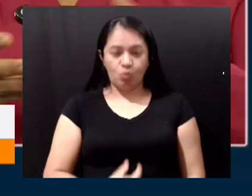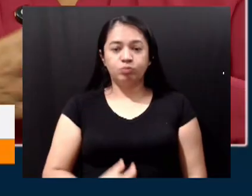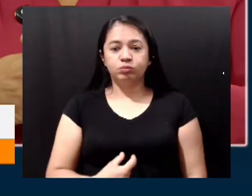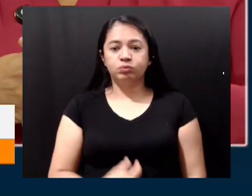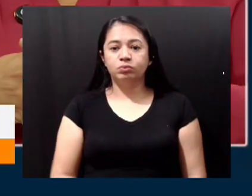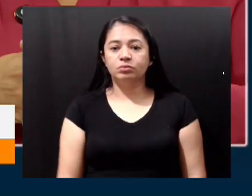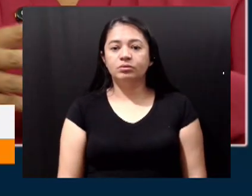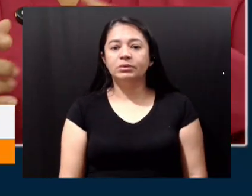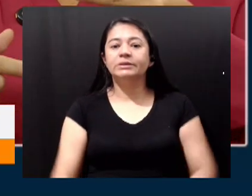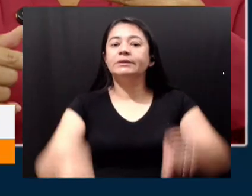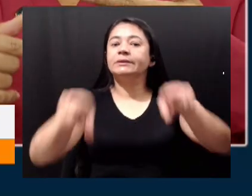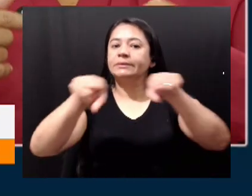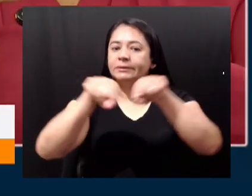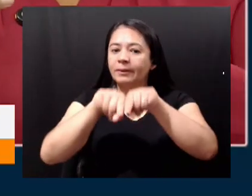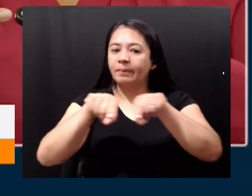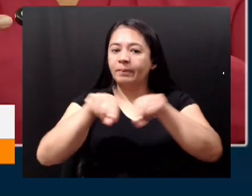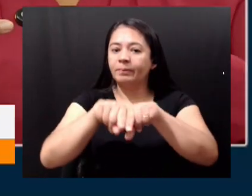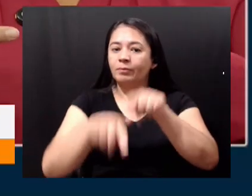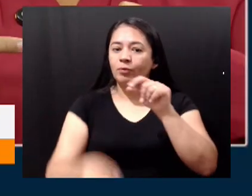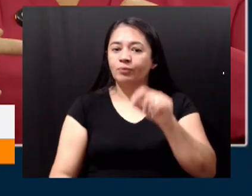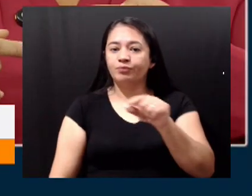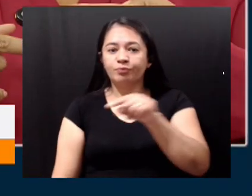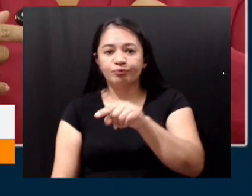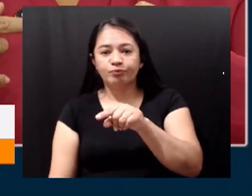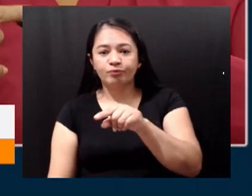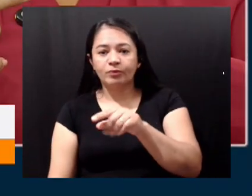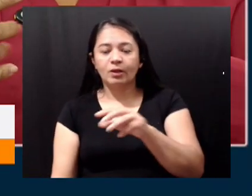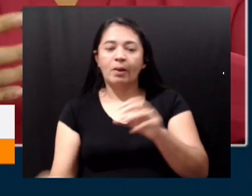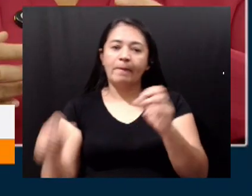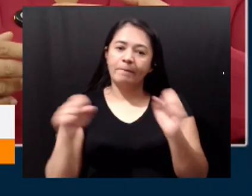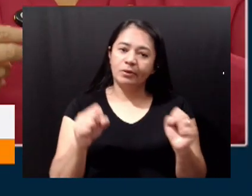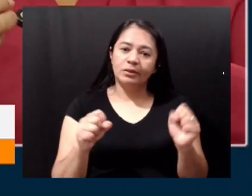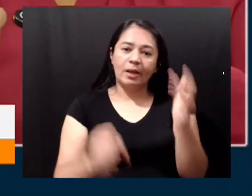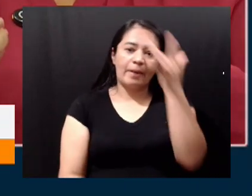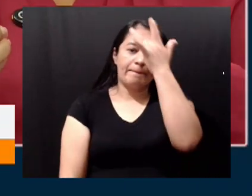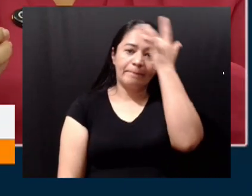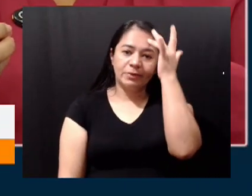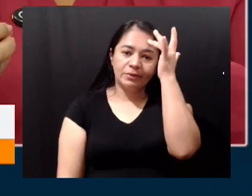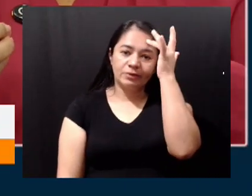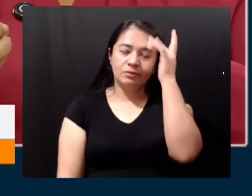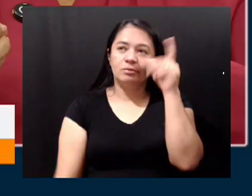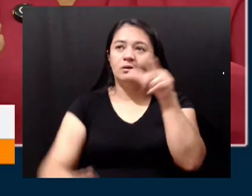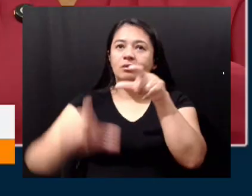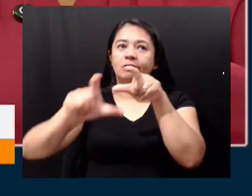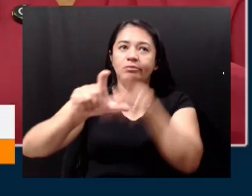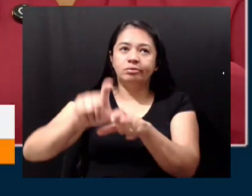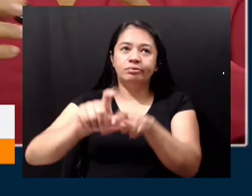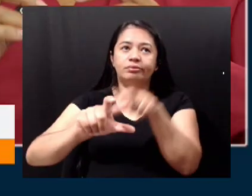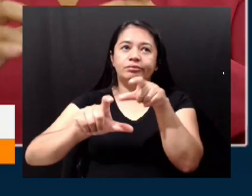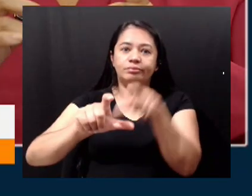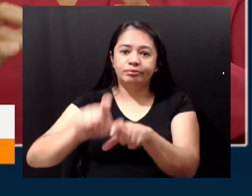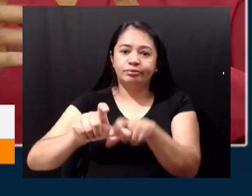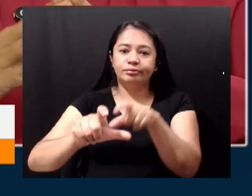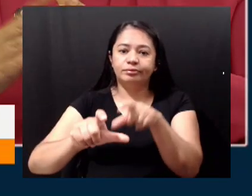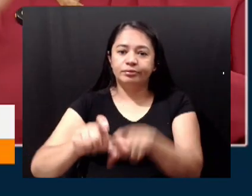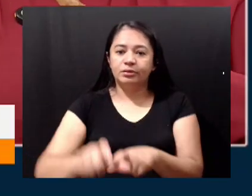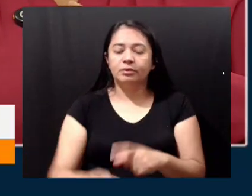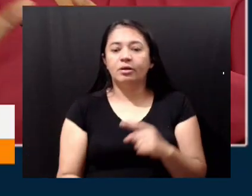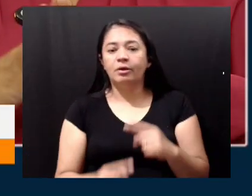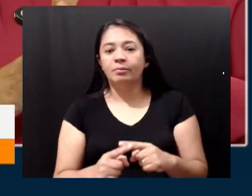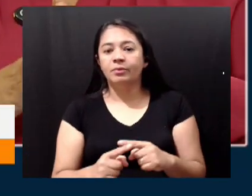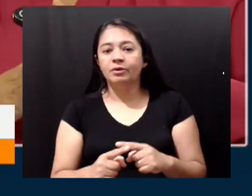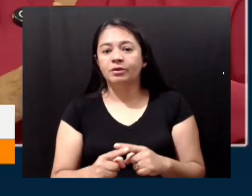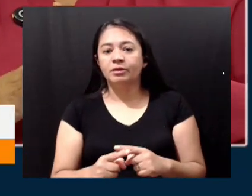também você vai. Pode ser que tem gente que fica dependente desses medicamentos, porque igual um laxante, por exemplo.